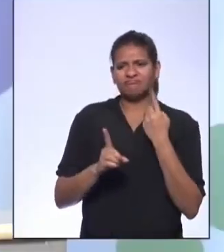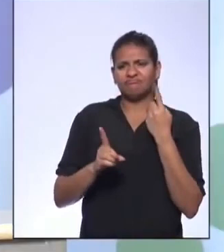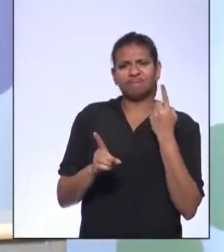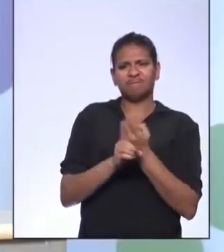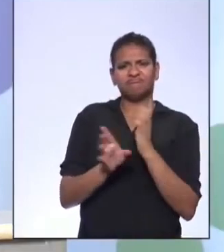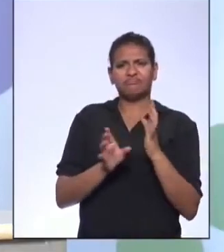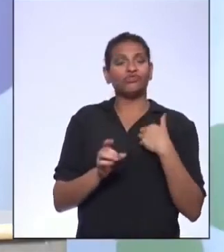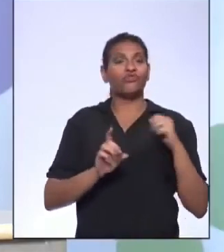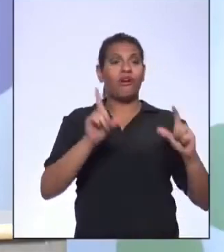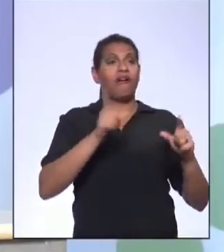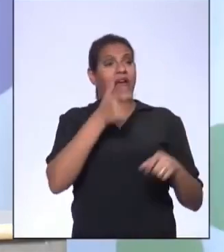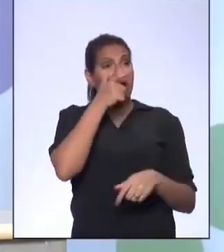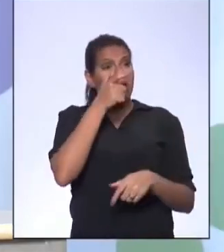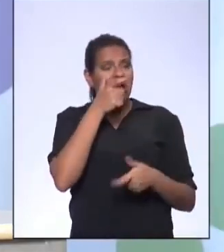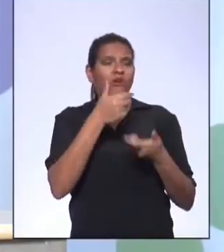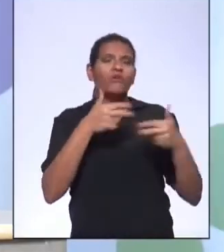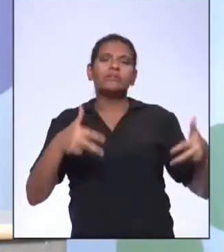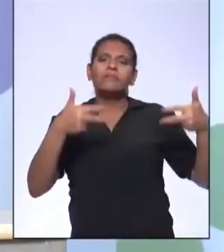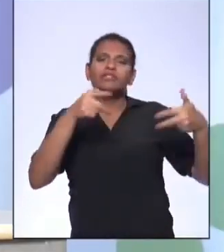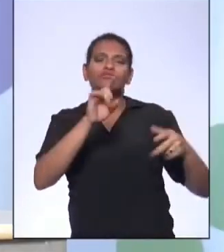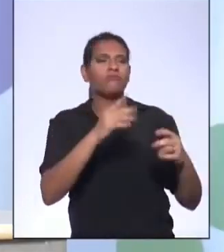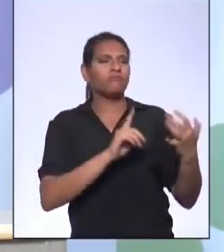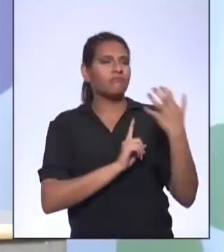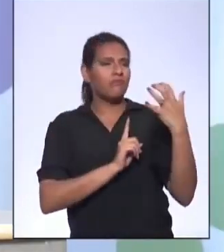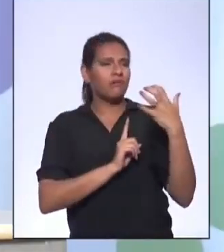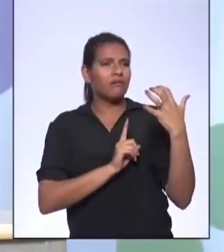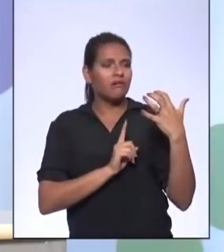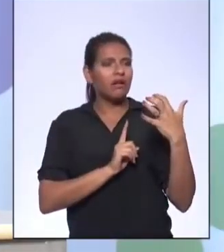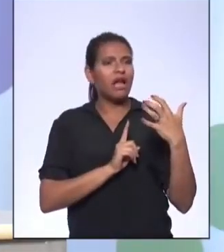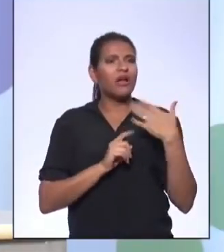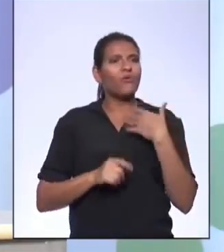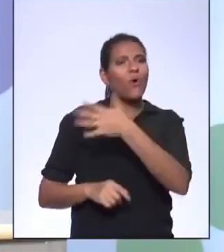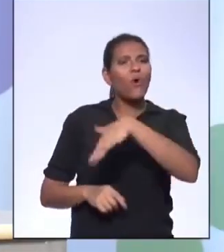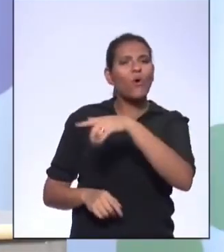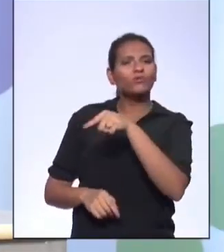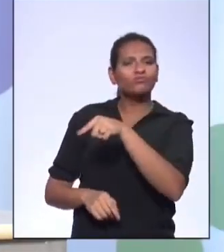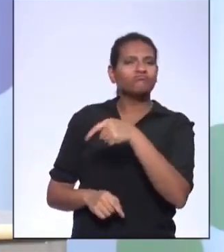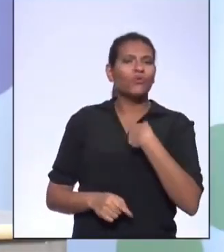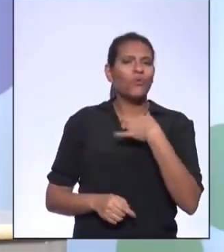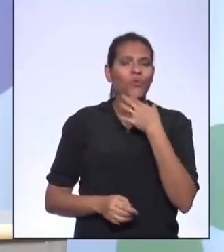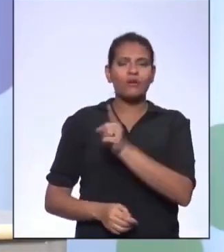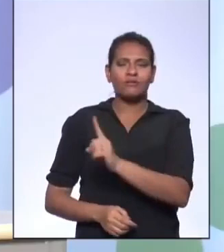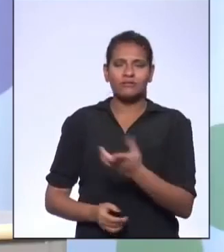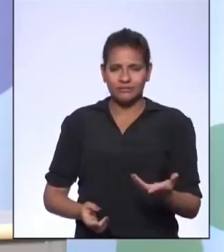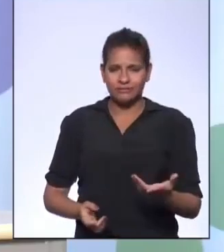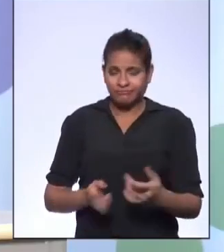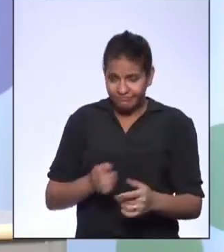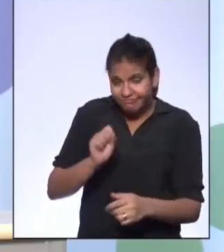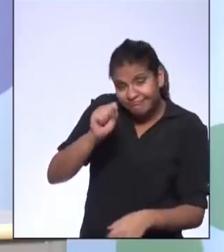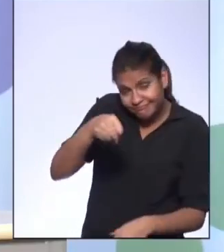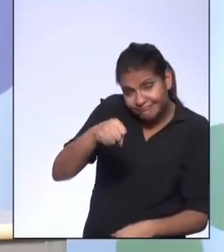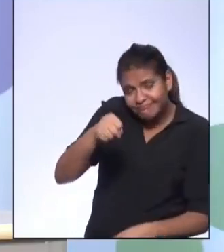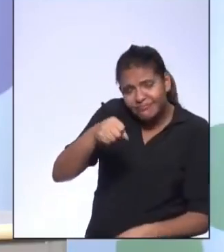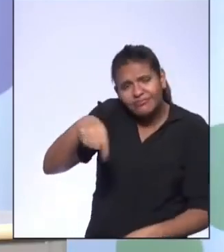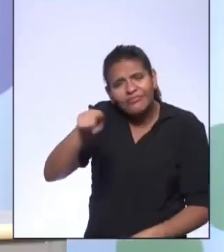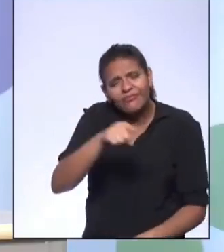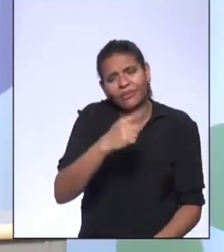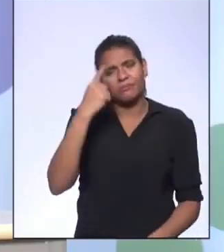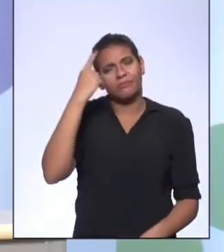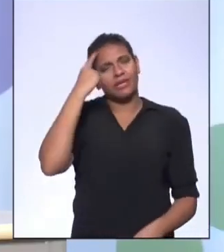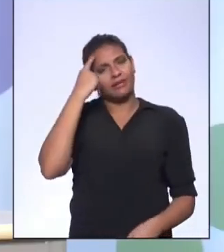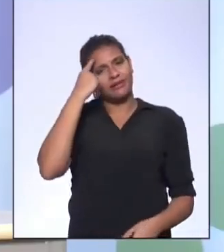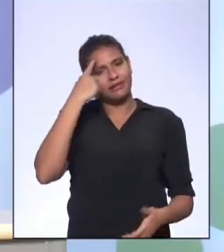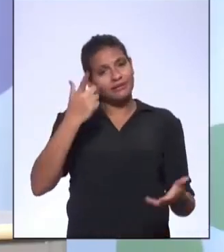gente pense, né, que nós estamos o tempo inteiro consumindo dessa indústria